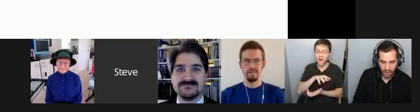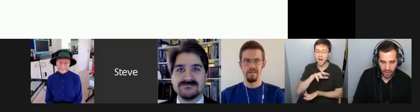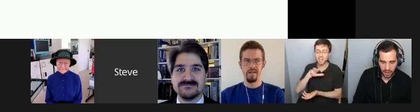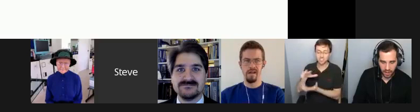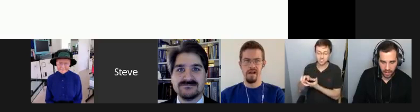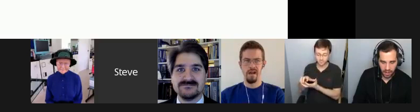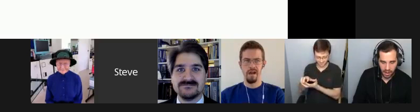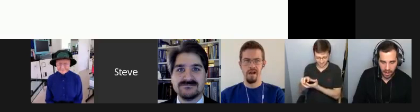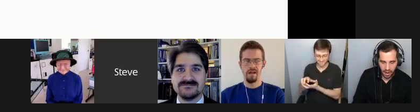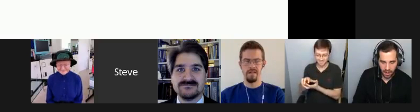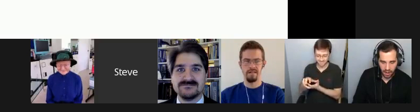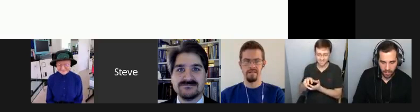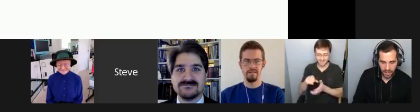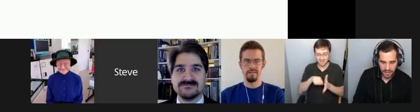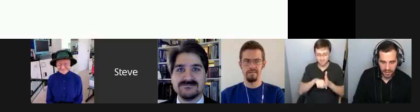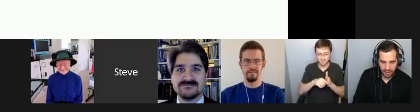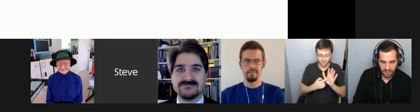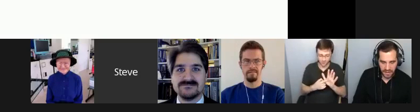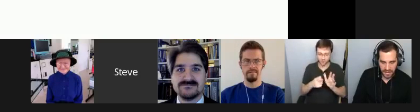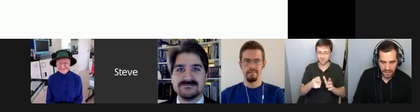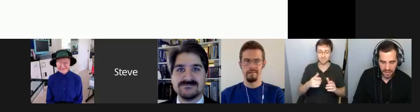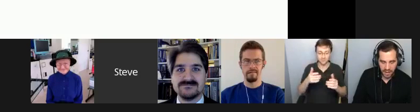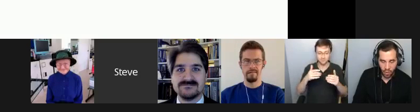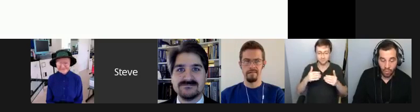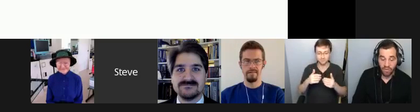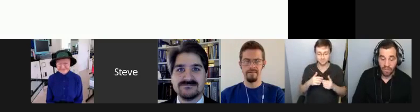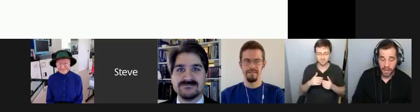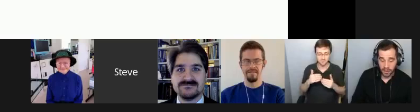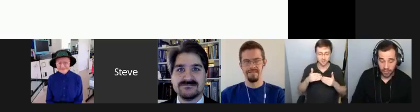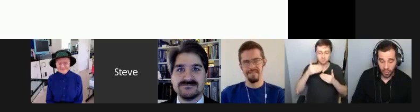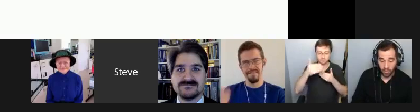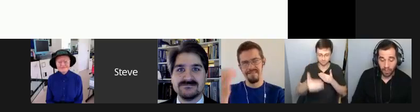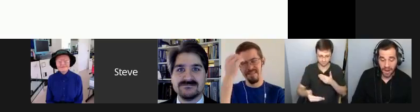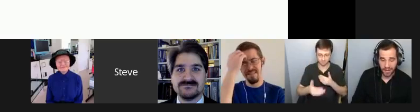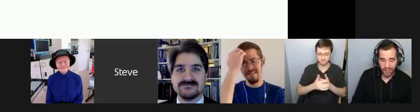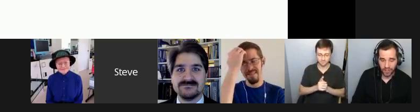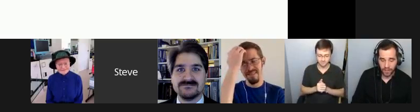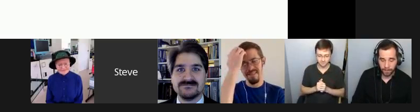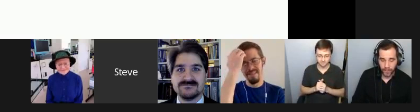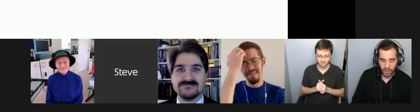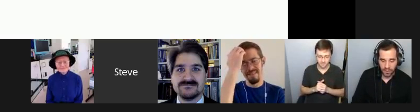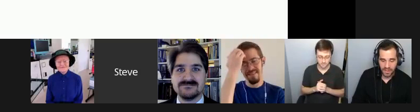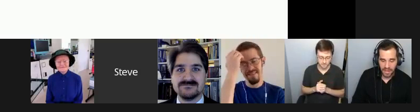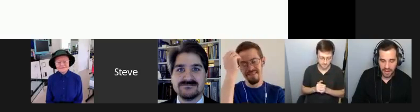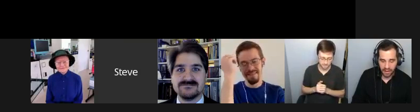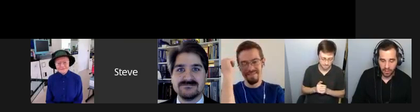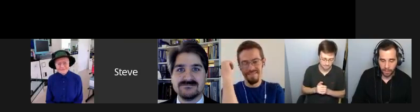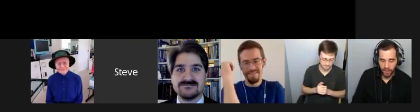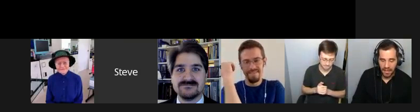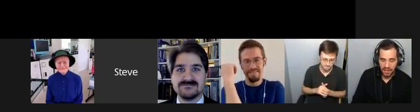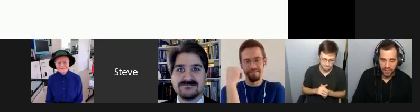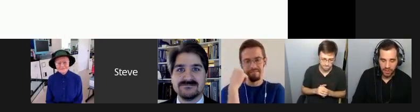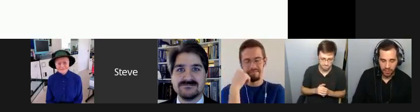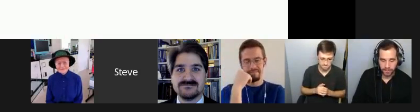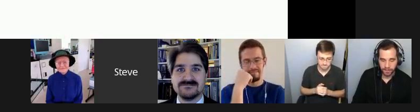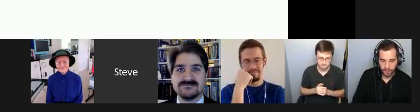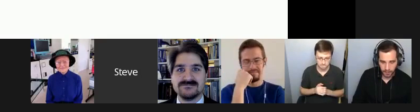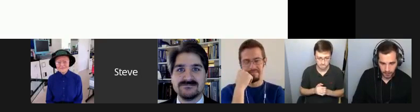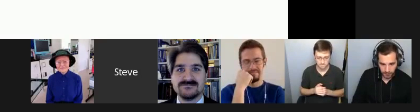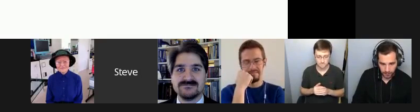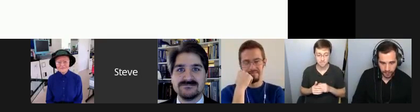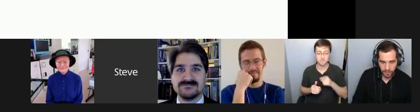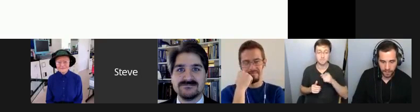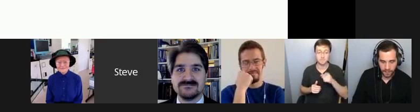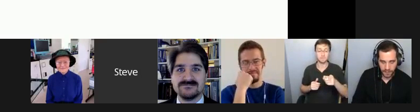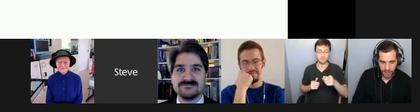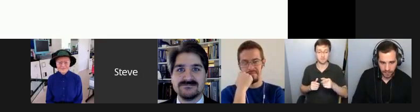boca, mas ele não fez o movimento completo que o sinal exigiu.